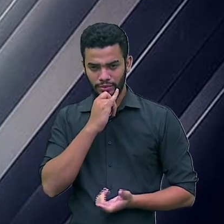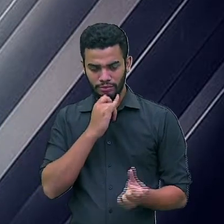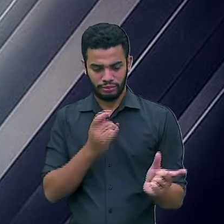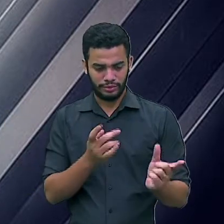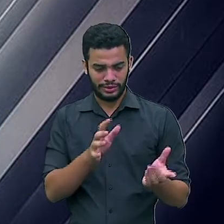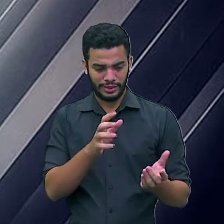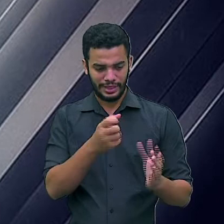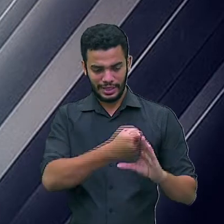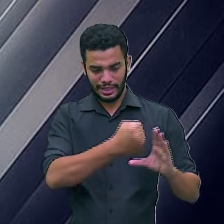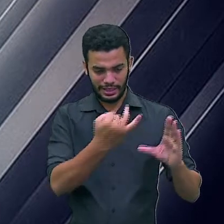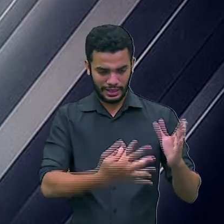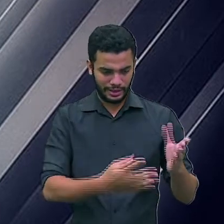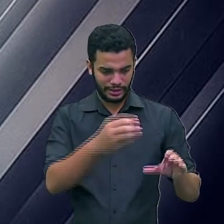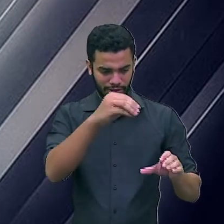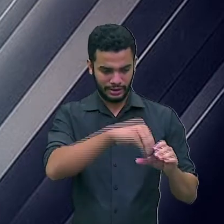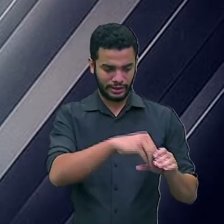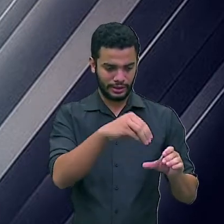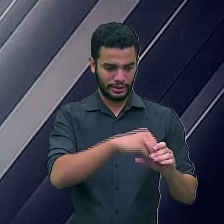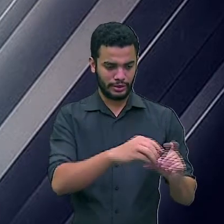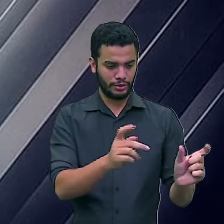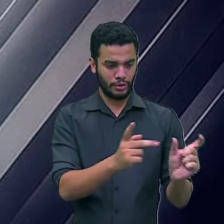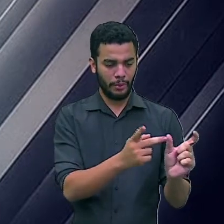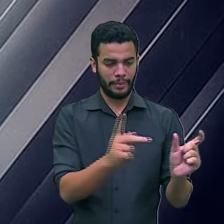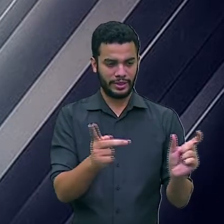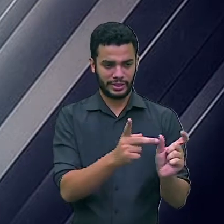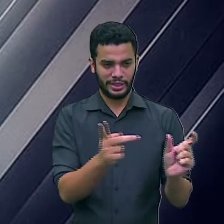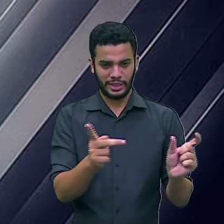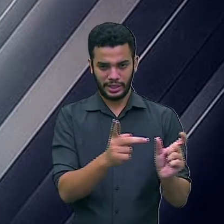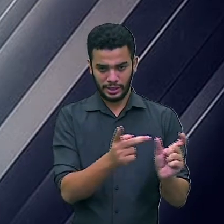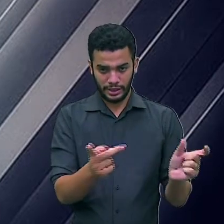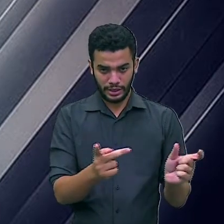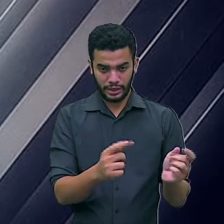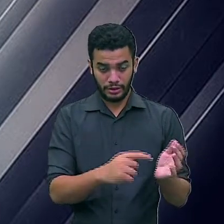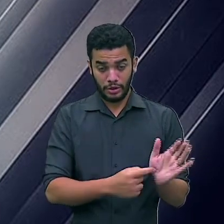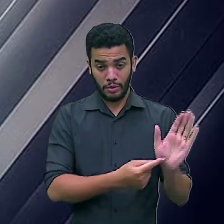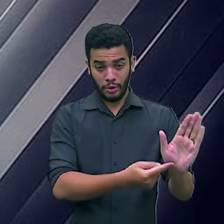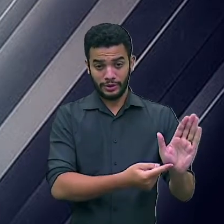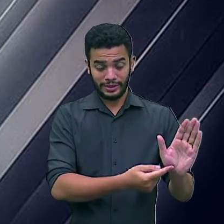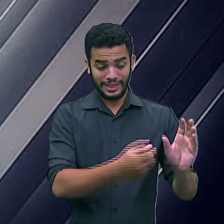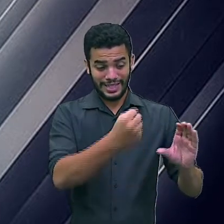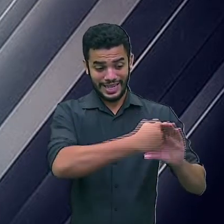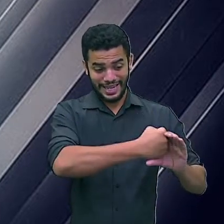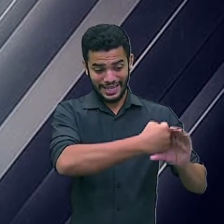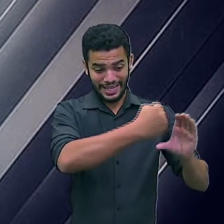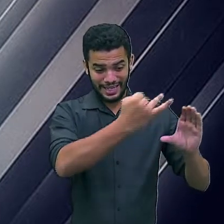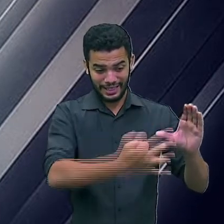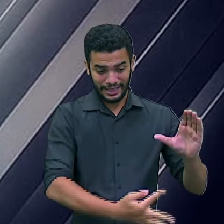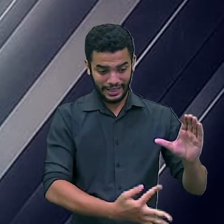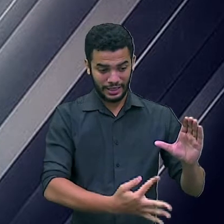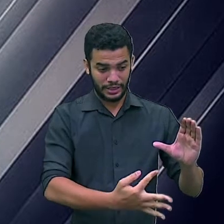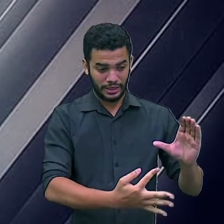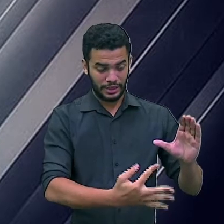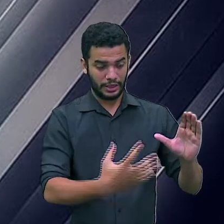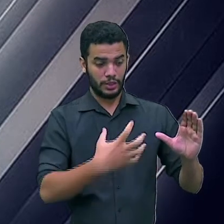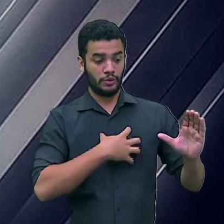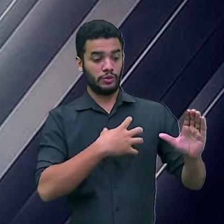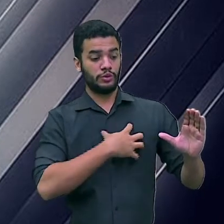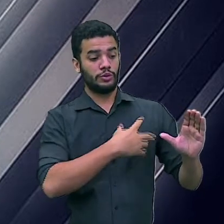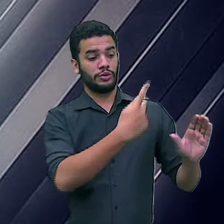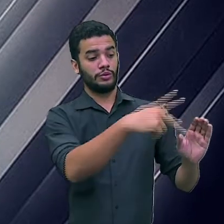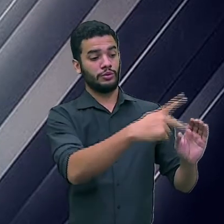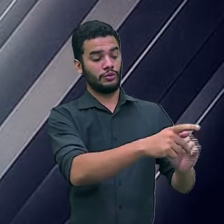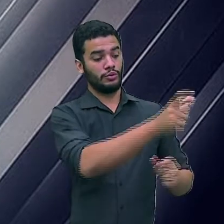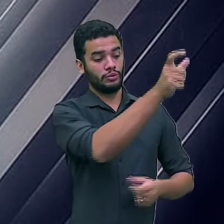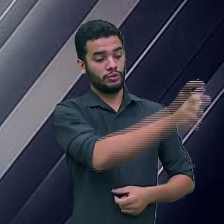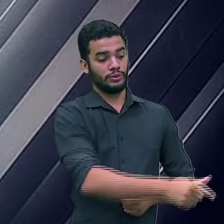é indicar uma característica para o sujeito ou para o objeto. Porque predicativo é isso. Traz